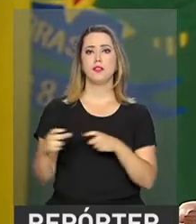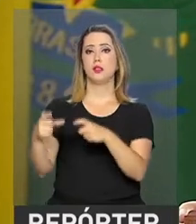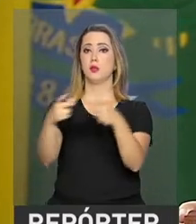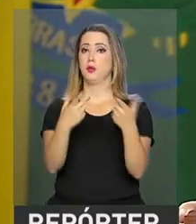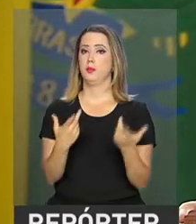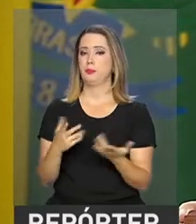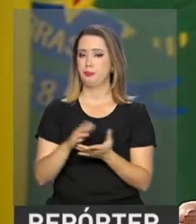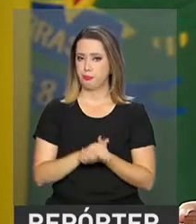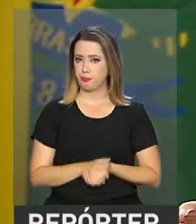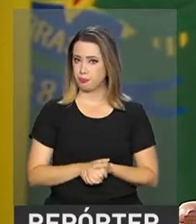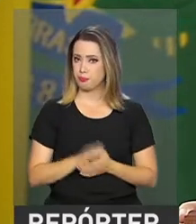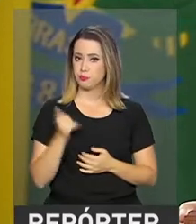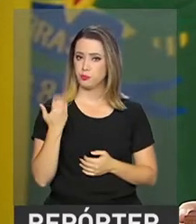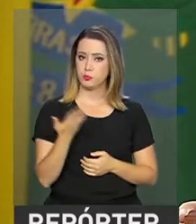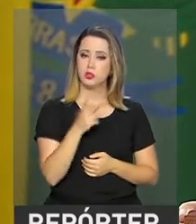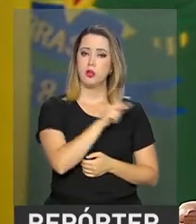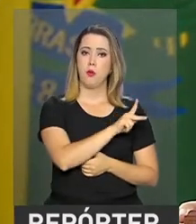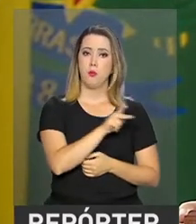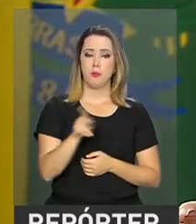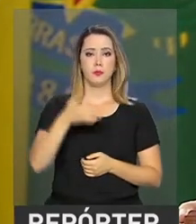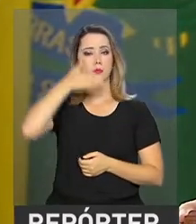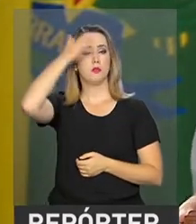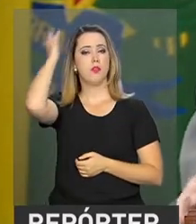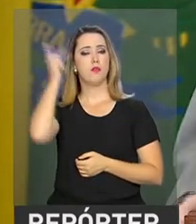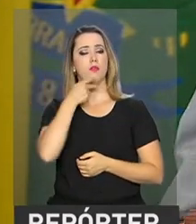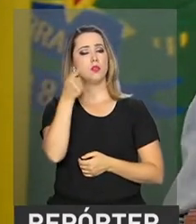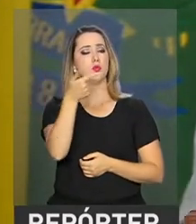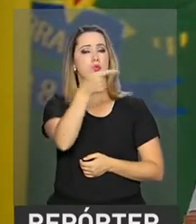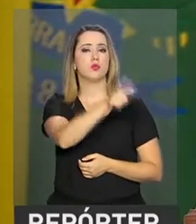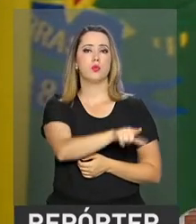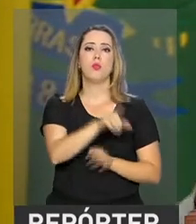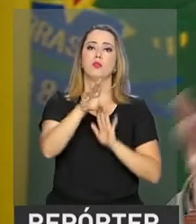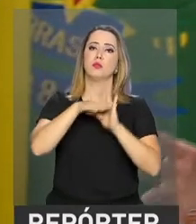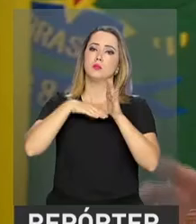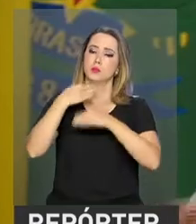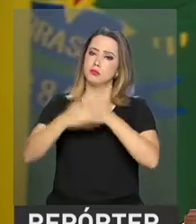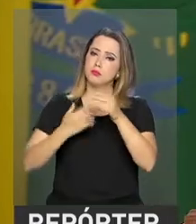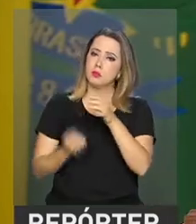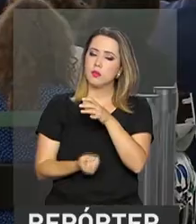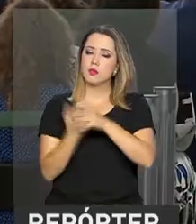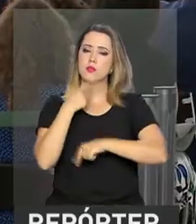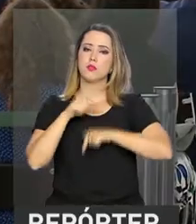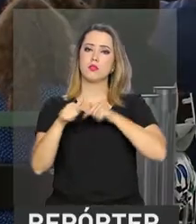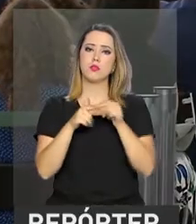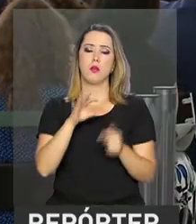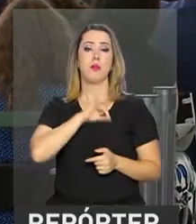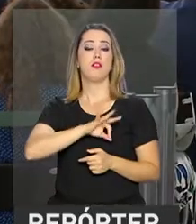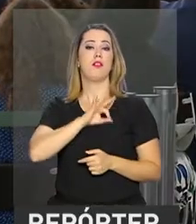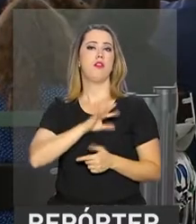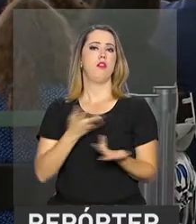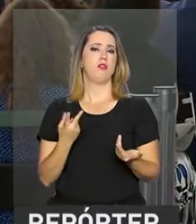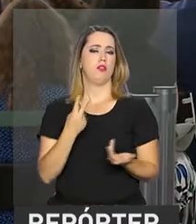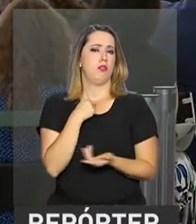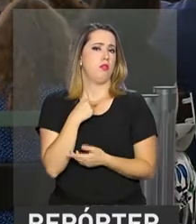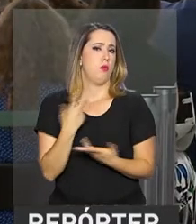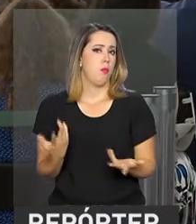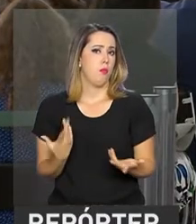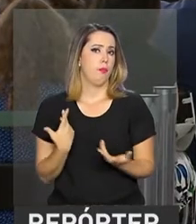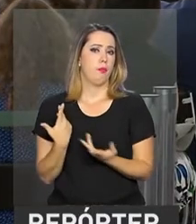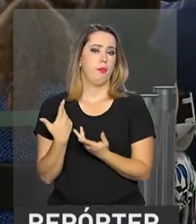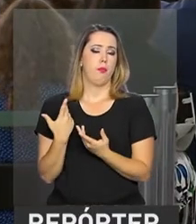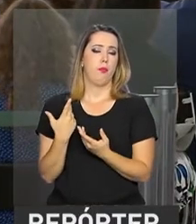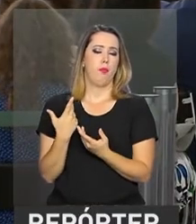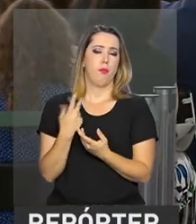Michel Temer reiterou que o plano Progredir é mais uma forma de gerar emprego e renda e não impede que as famílias